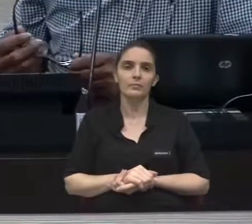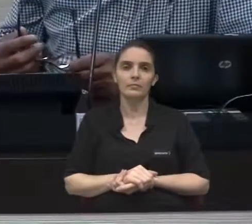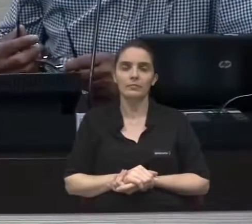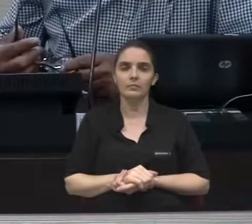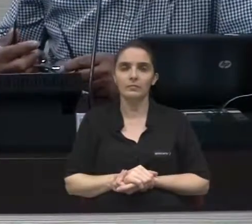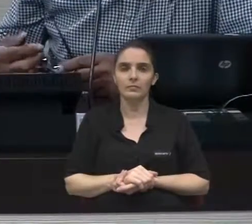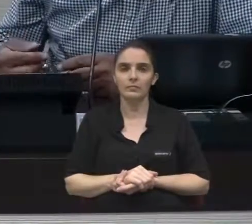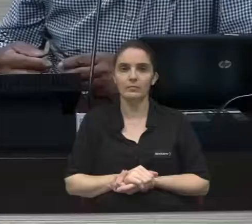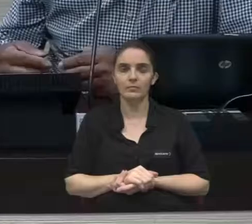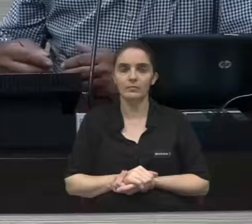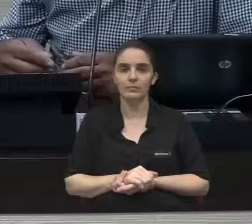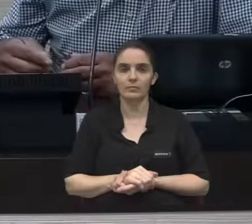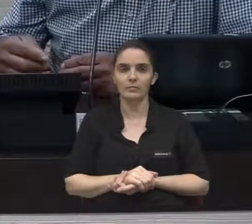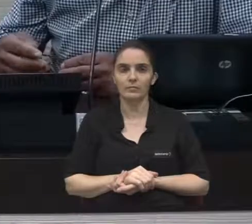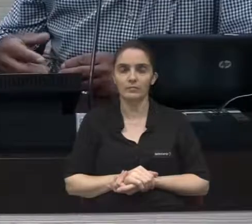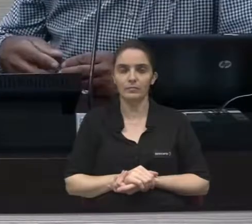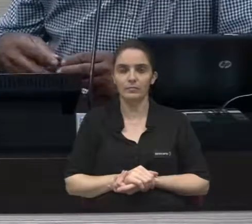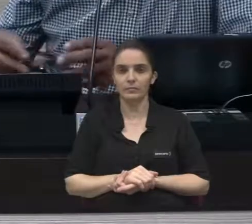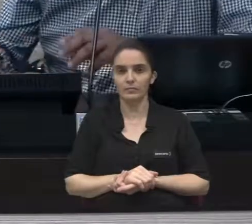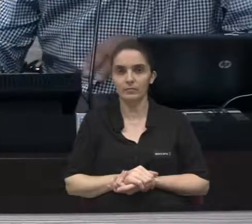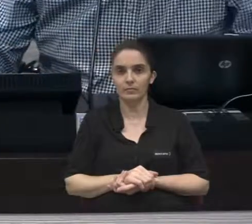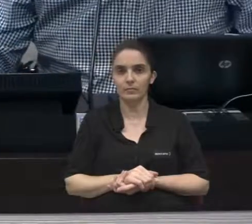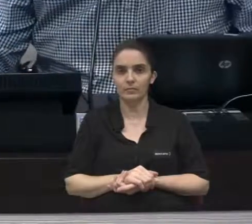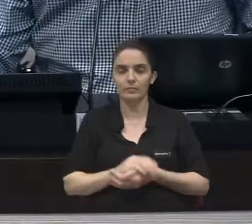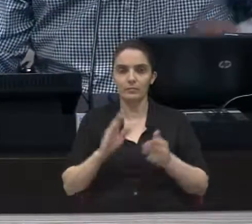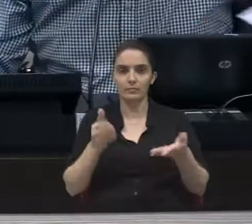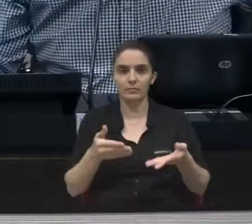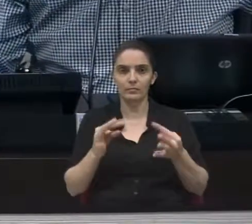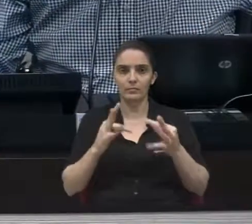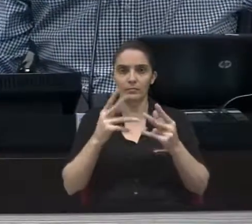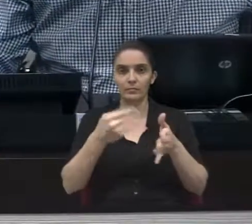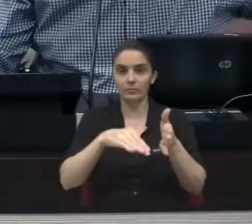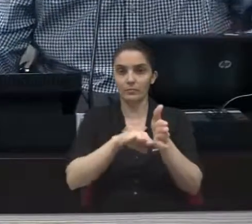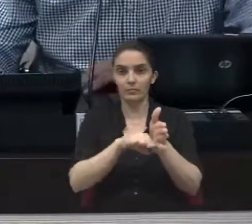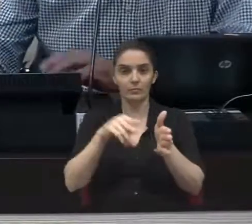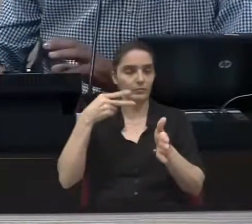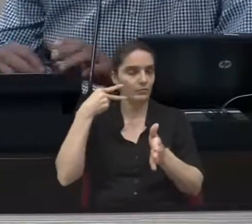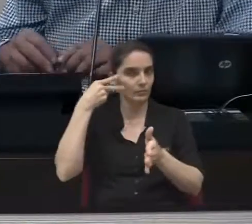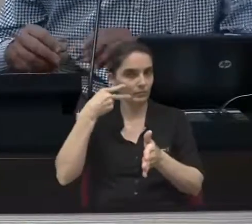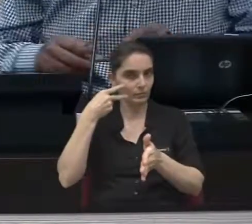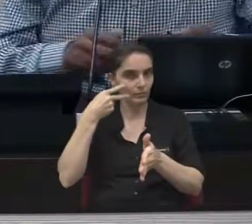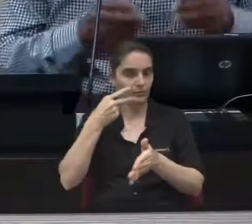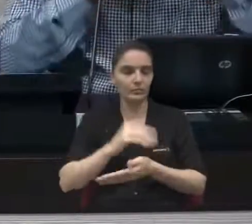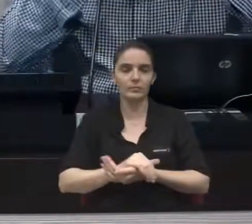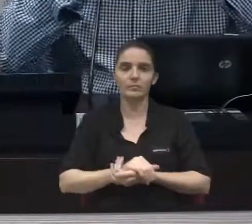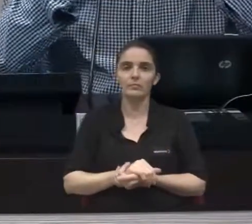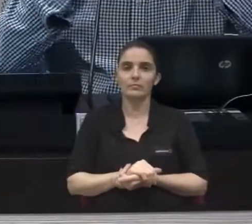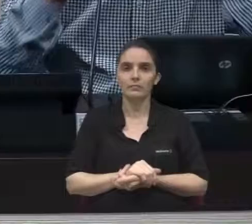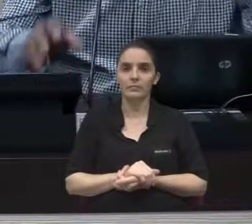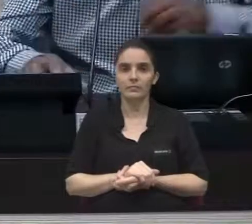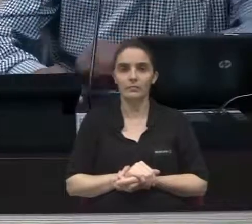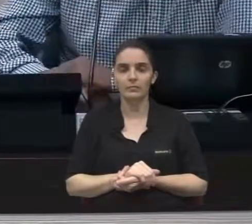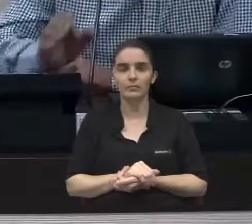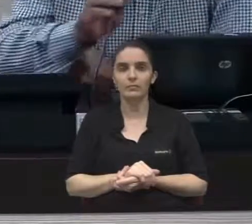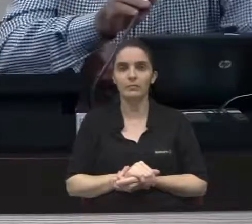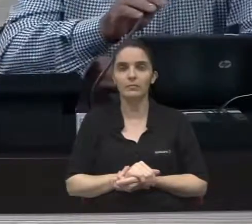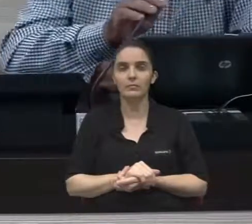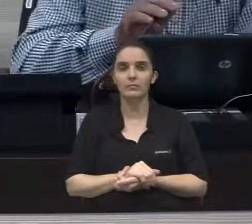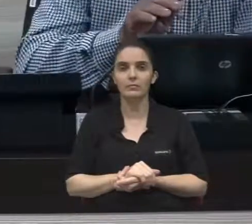Terminada por hora. Então vamos agora a matérias Matéria do Poder recebidas Executivo. dos senhores vereadores.